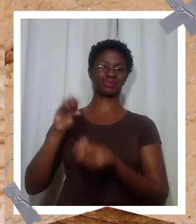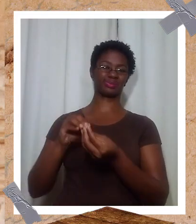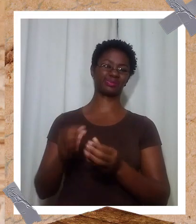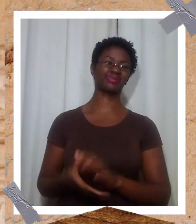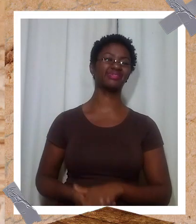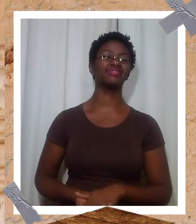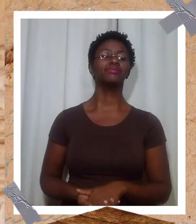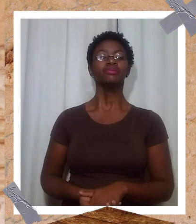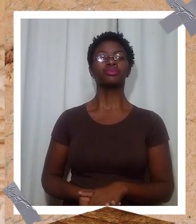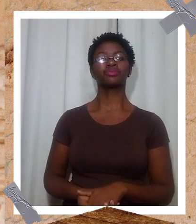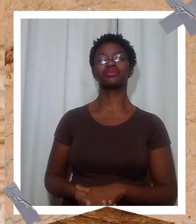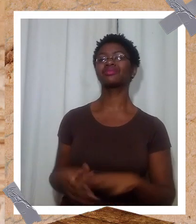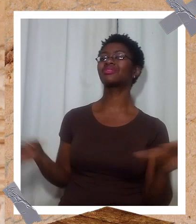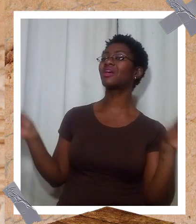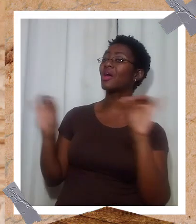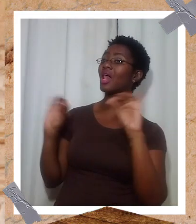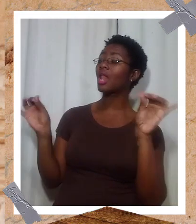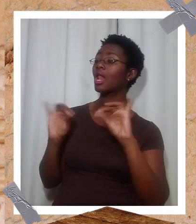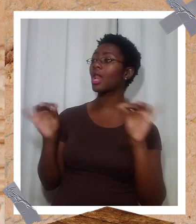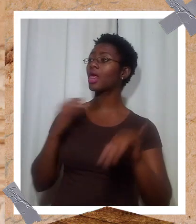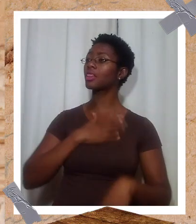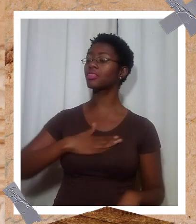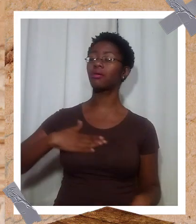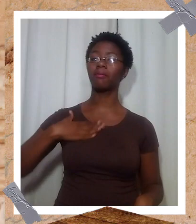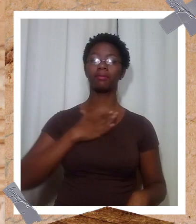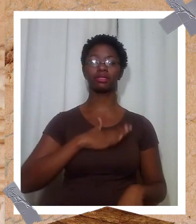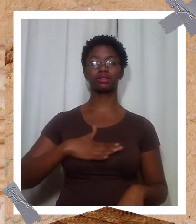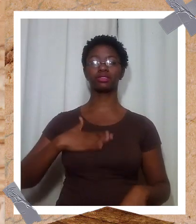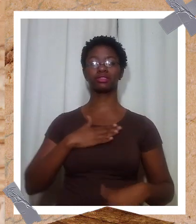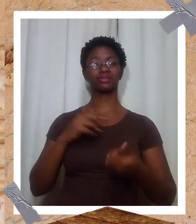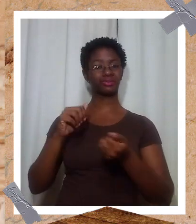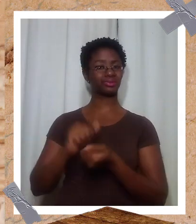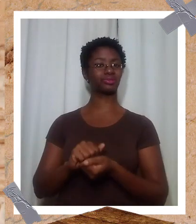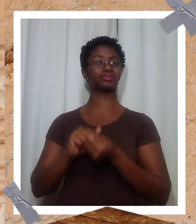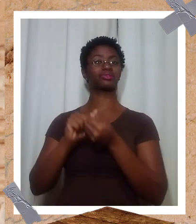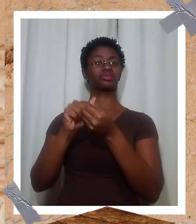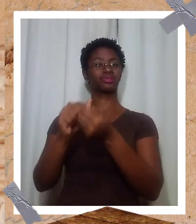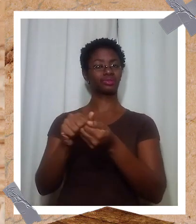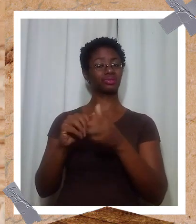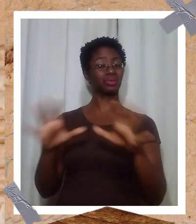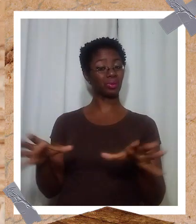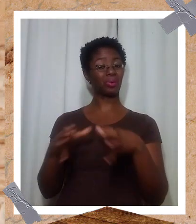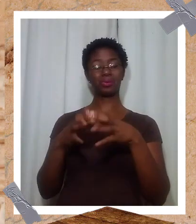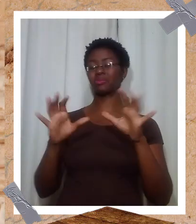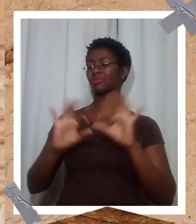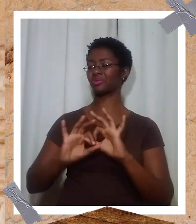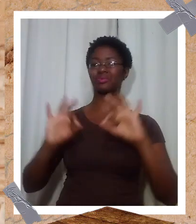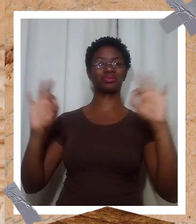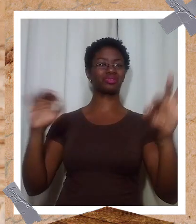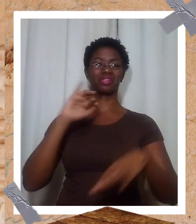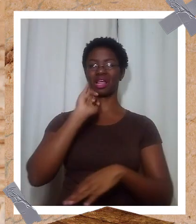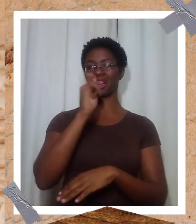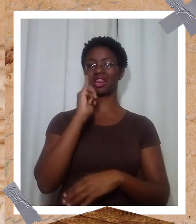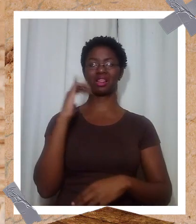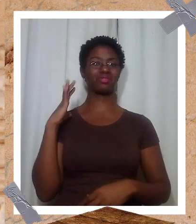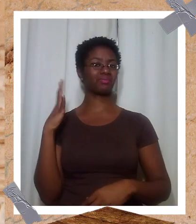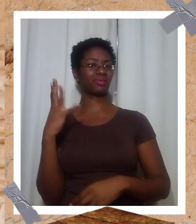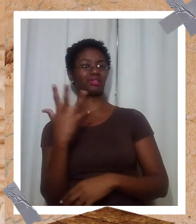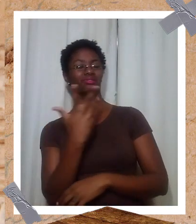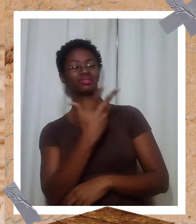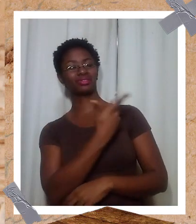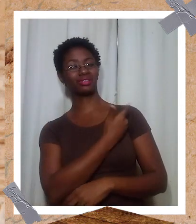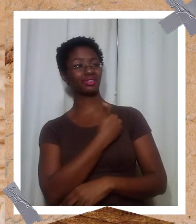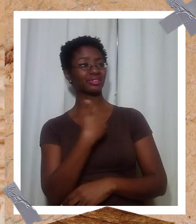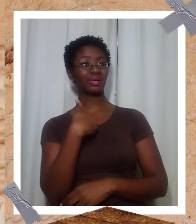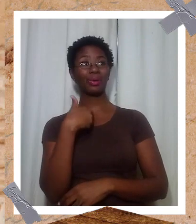Olá, estou de volta. Que prazer me juntar a tanta gente boa, que relatos maravilhosos.